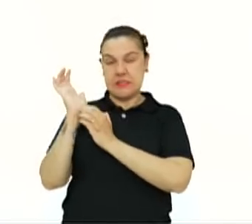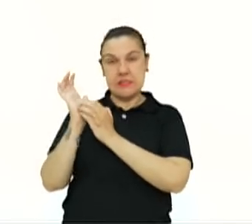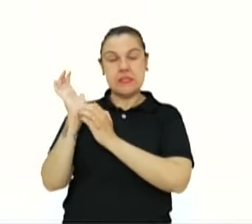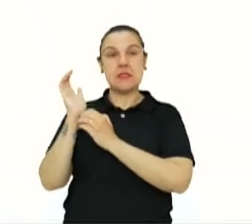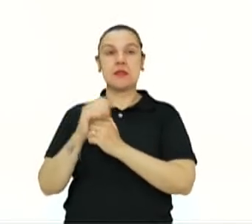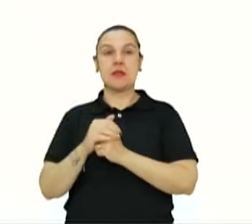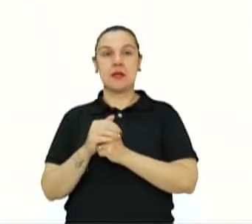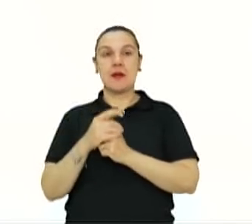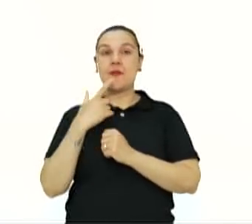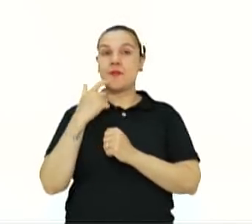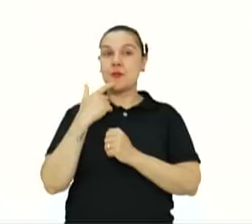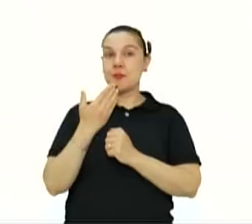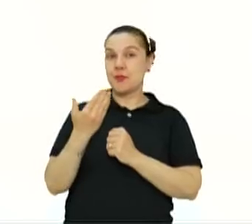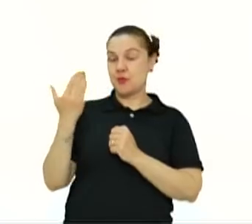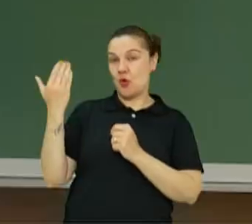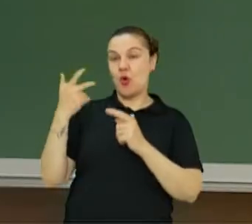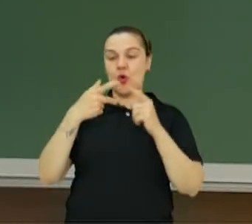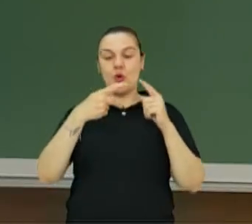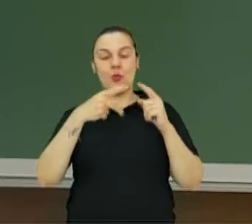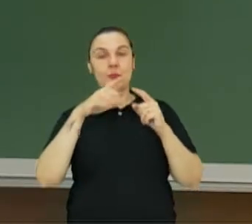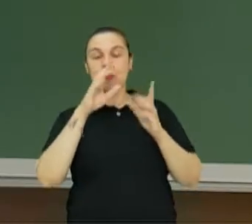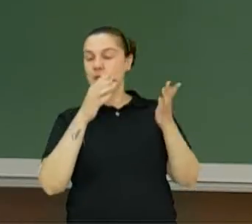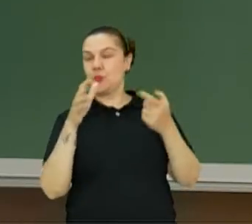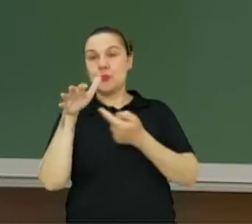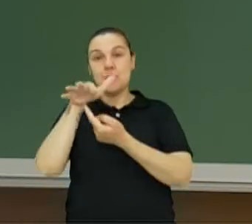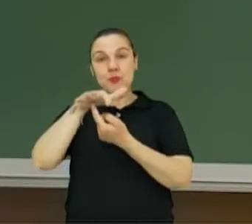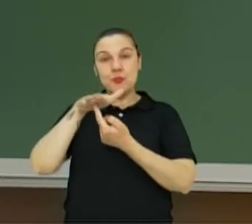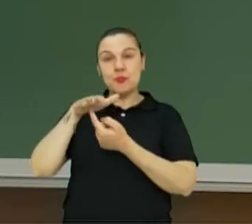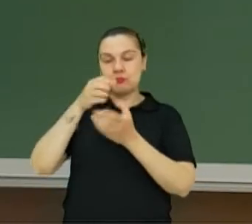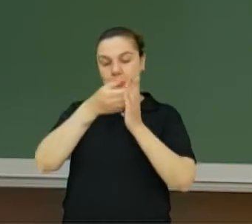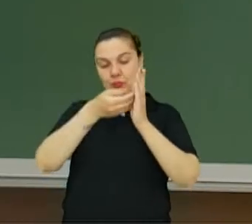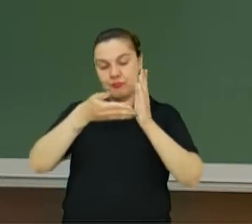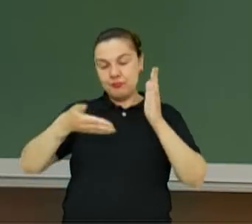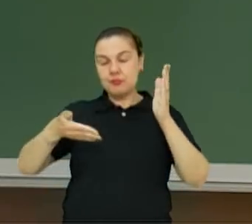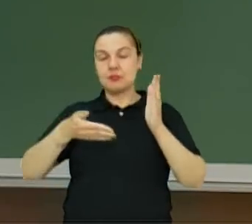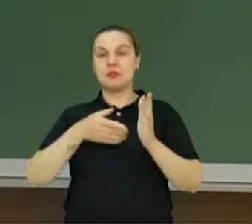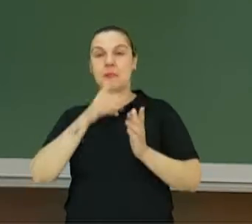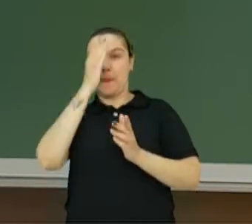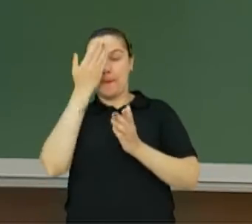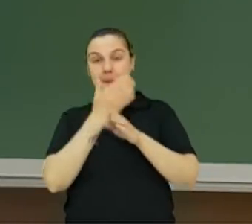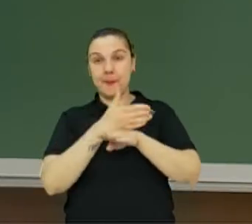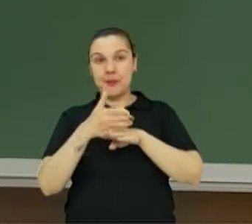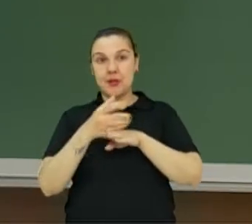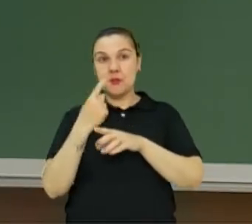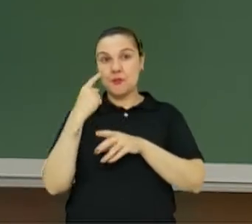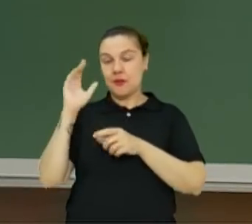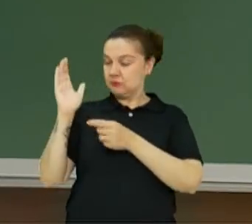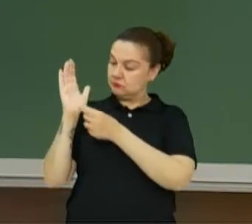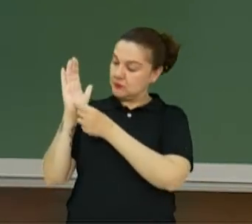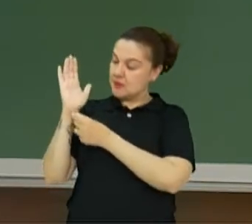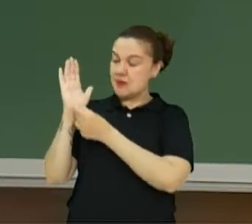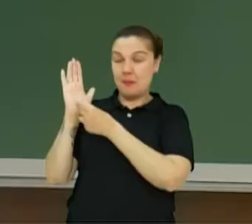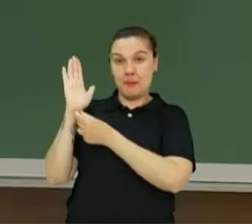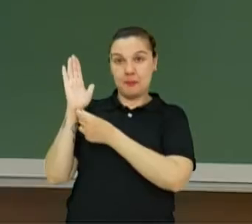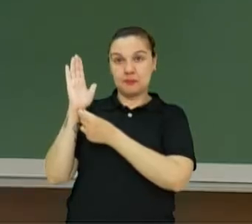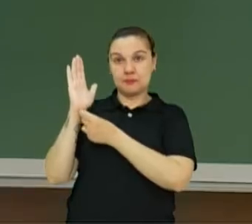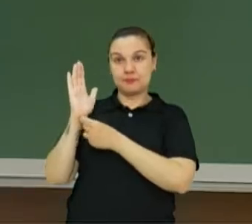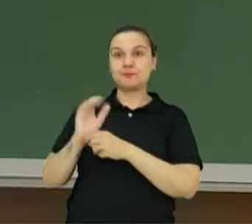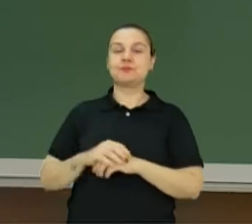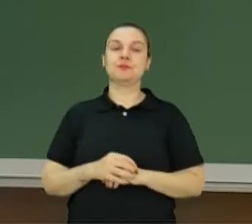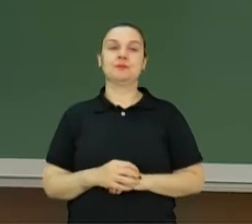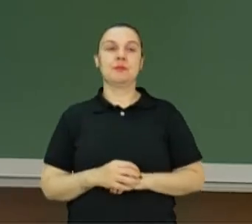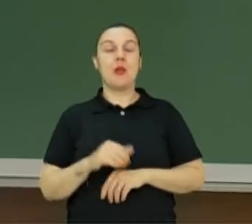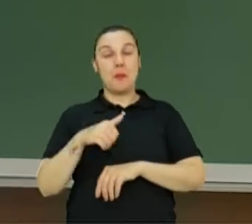e olha só aqui, né, o corrimento, desculpa, que está se formando, né? Então essa mulher, além da